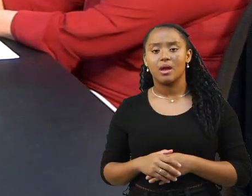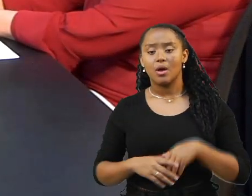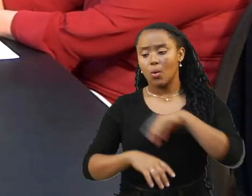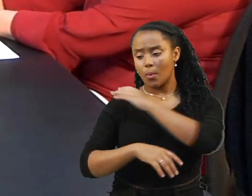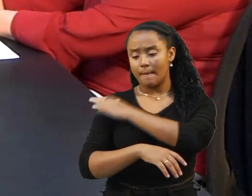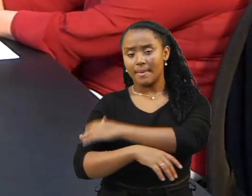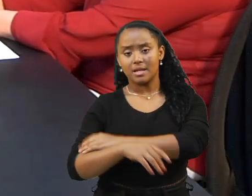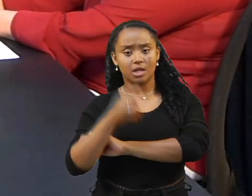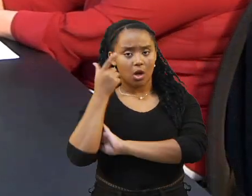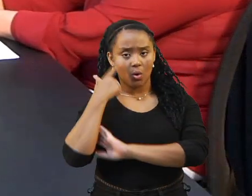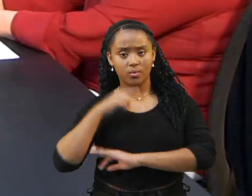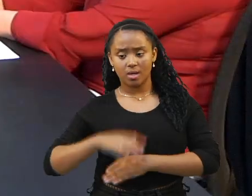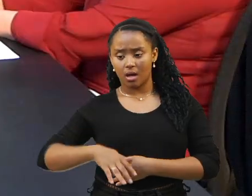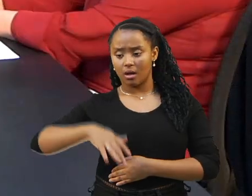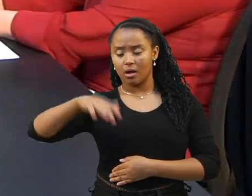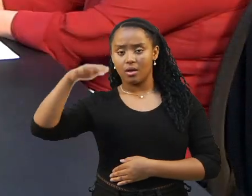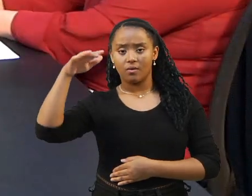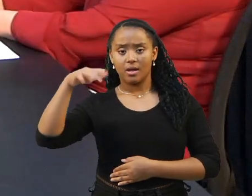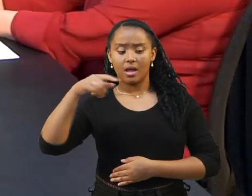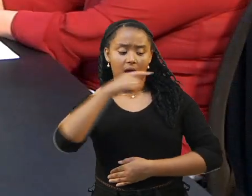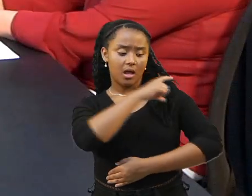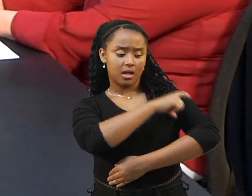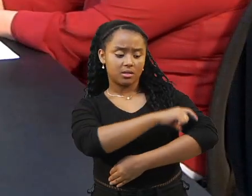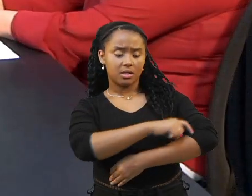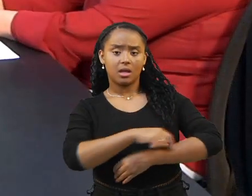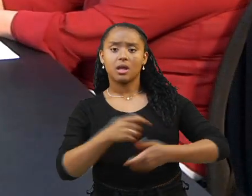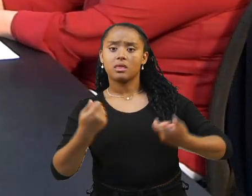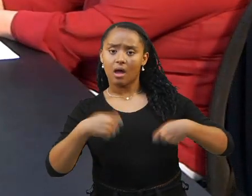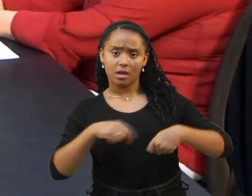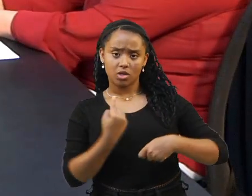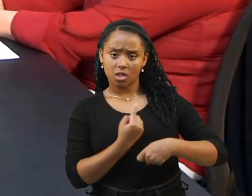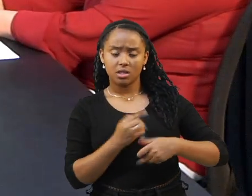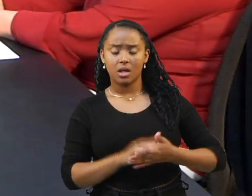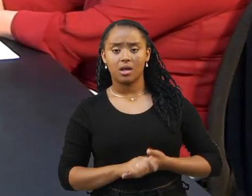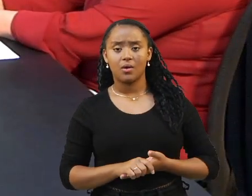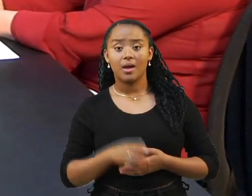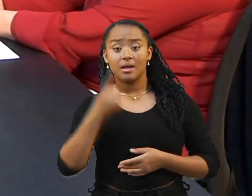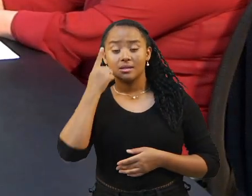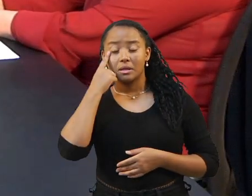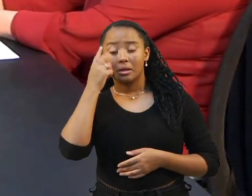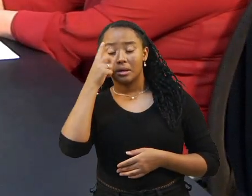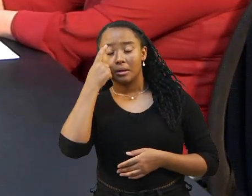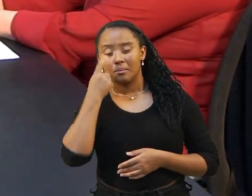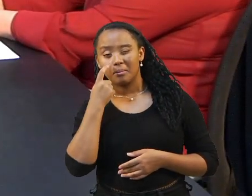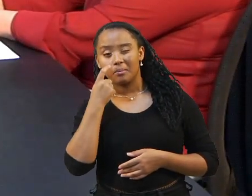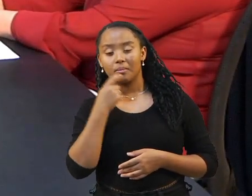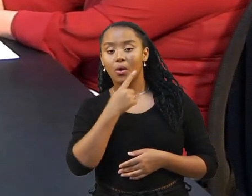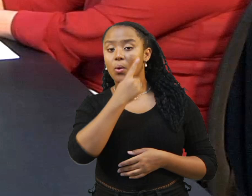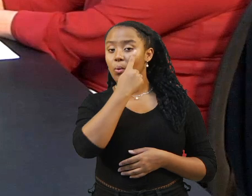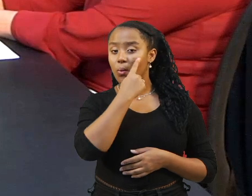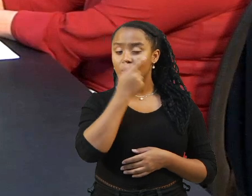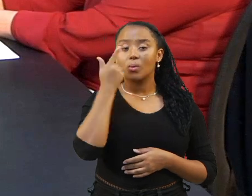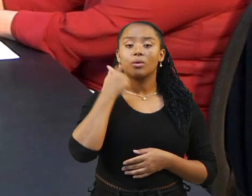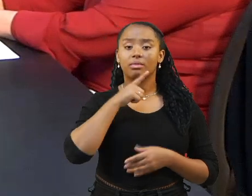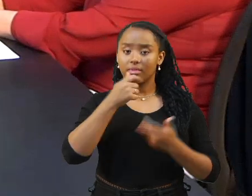levanta, esse aqui trabalha muito. E um olho que não enxerga, o outro enxerga bastante. Então, vai